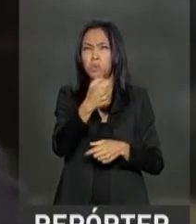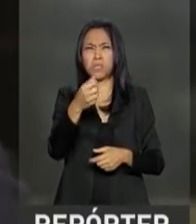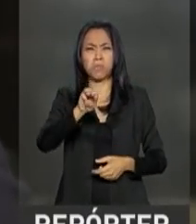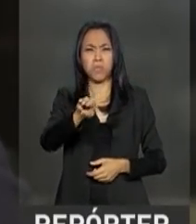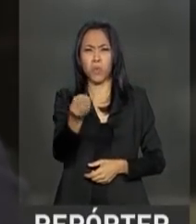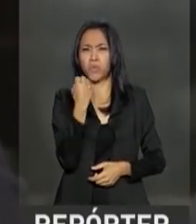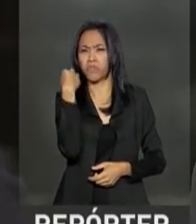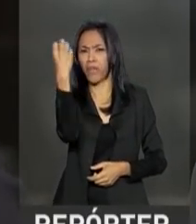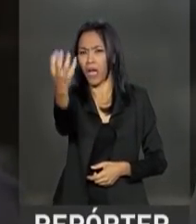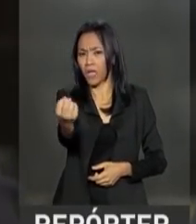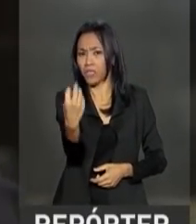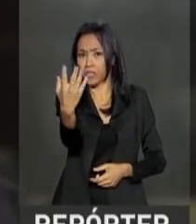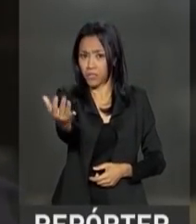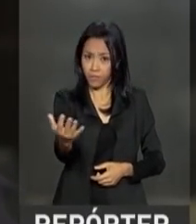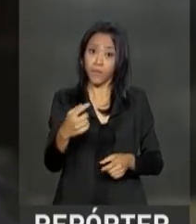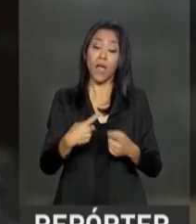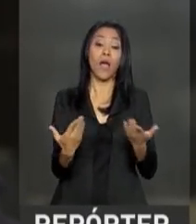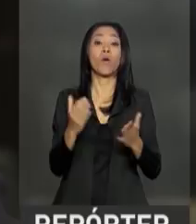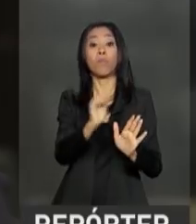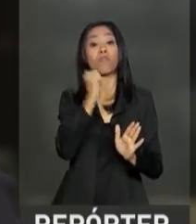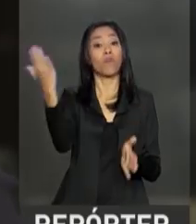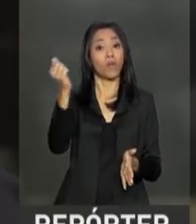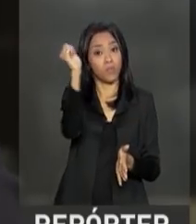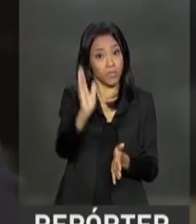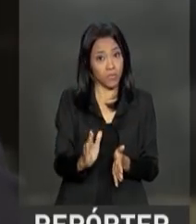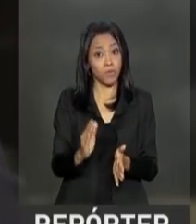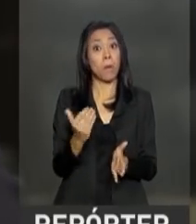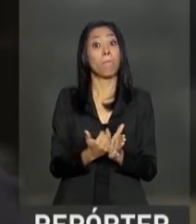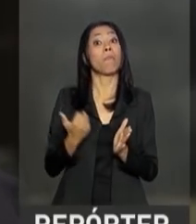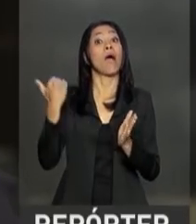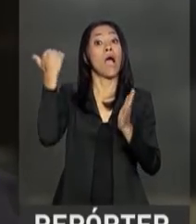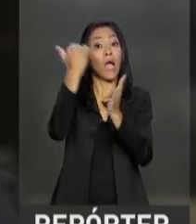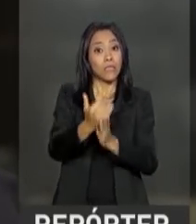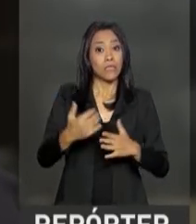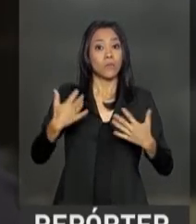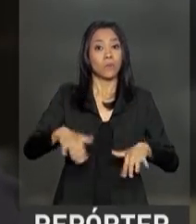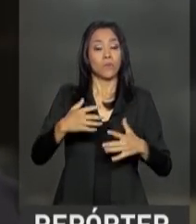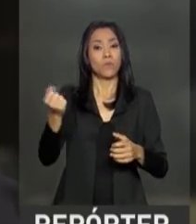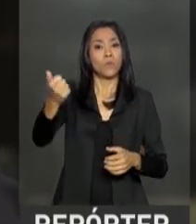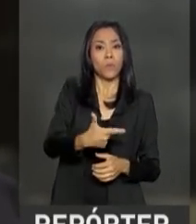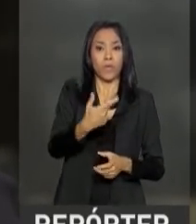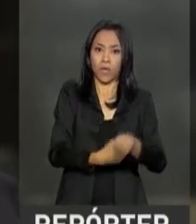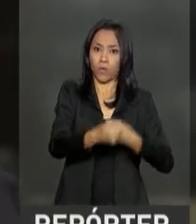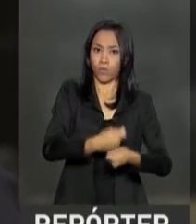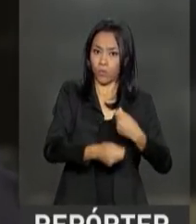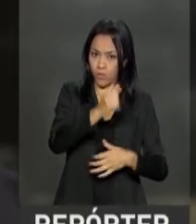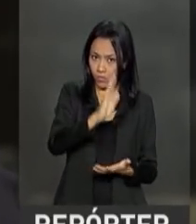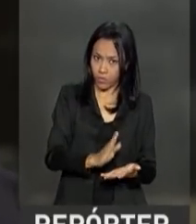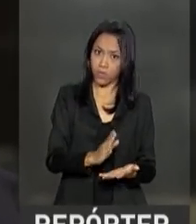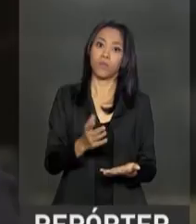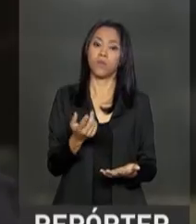o turismo externo no exterior o brasil cresce mais que a economia brasileira mas cresci pouco em relação ao que nós gostaríamos